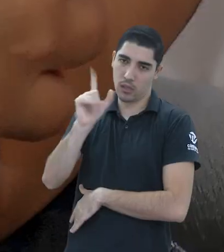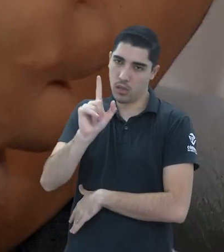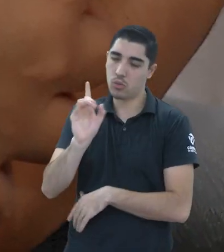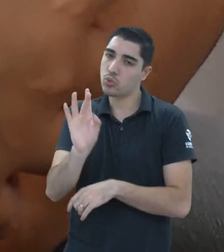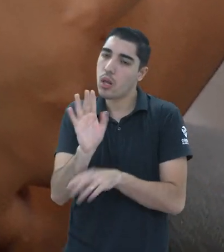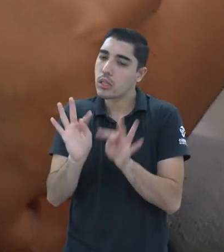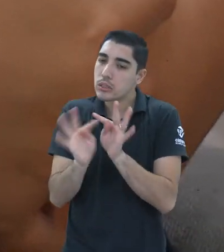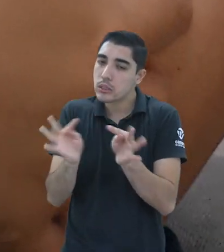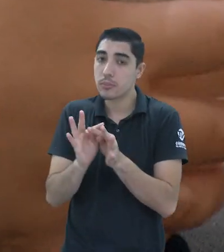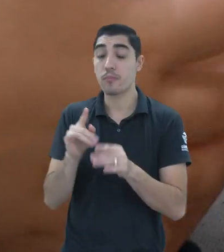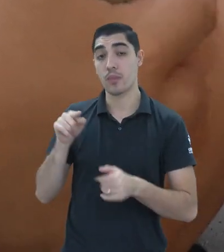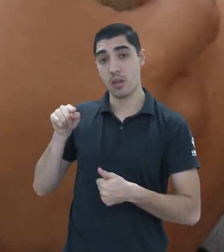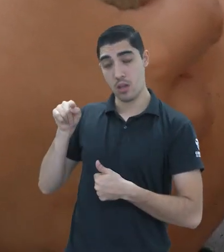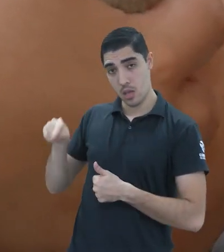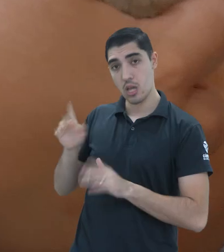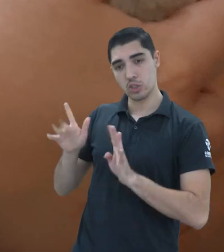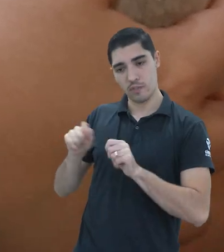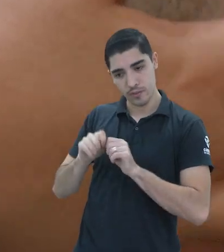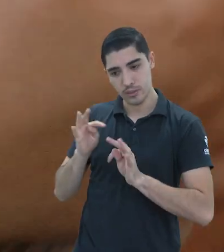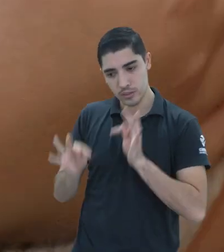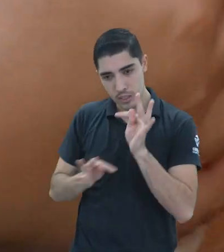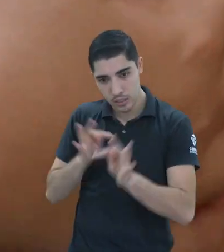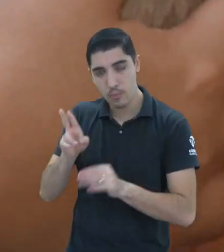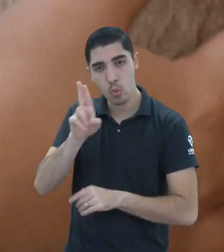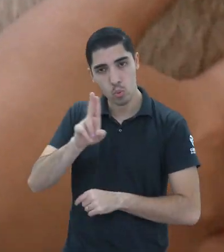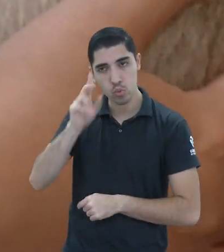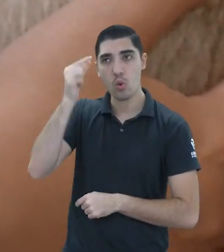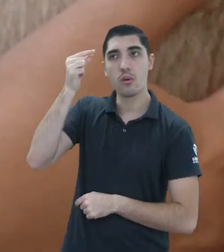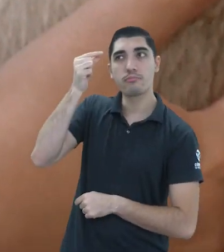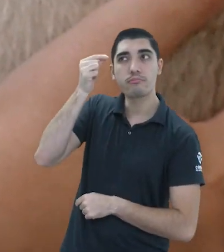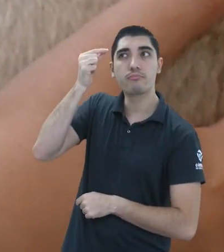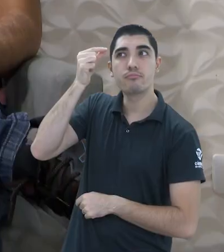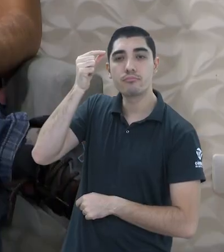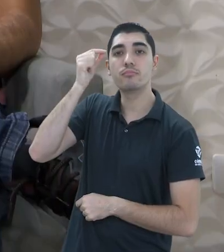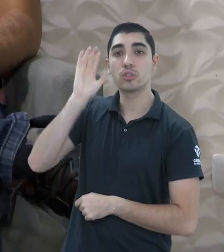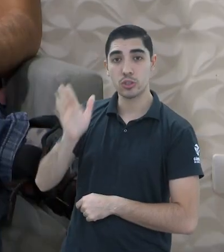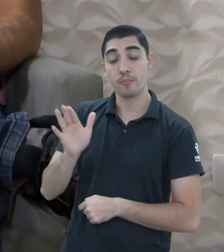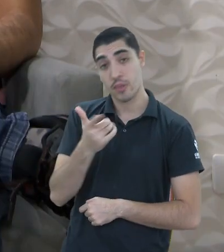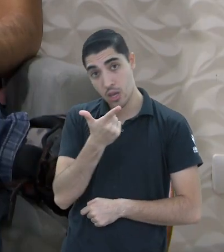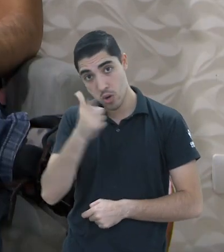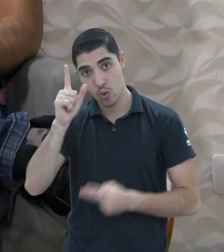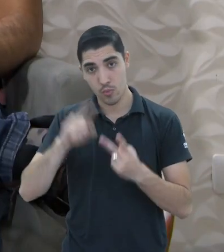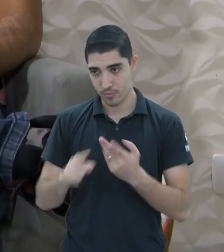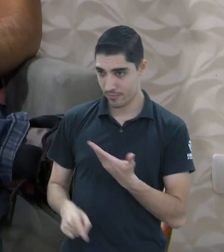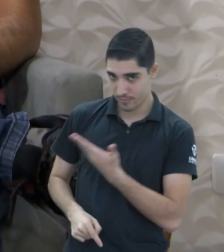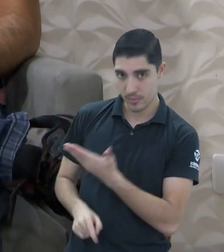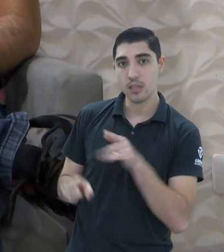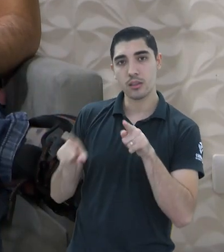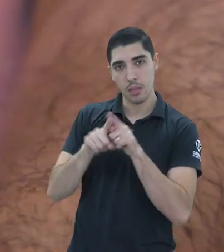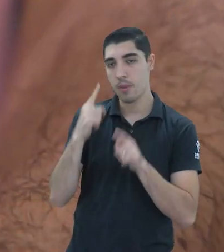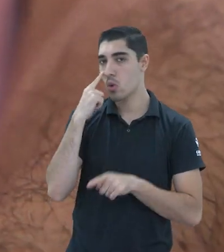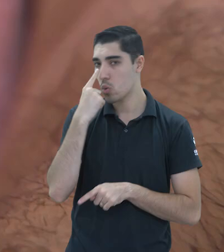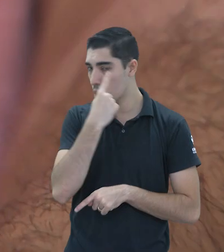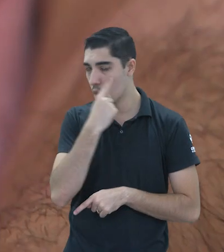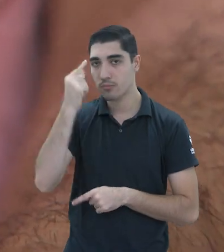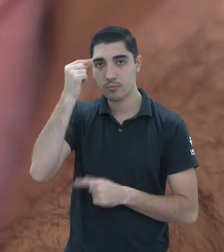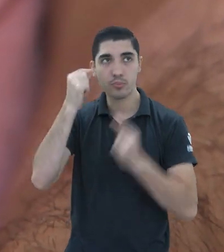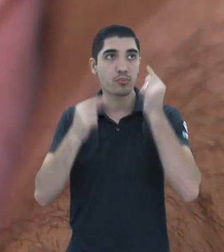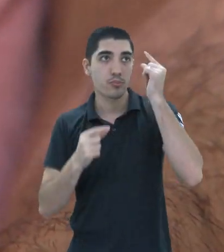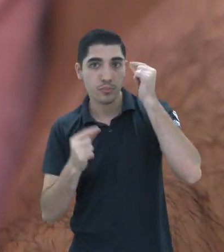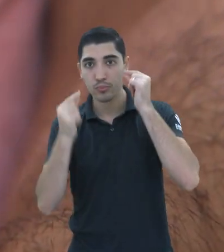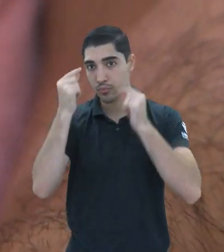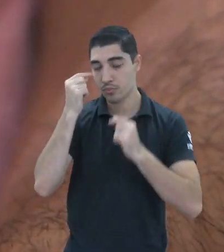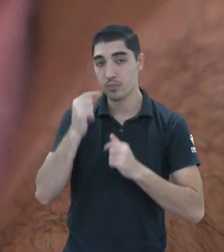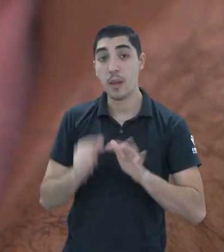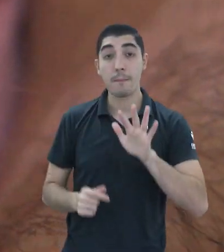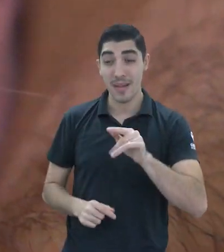Então a Farinha, ela fez tratamento com colírio, né? E a Farofa também, nos 2 olhos.